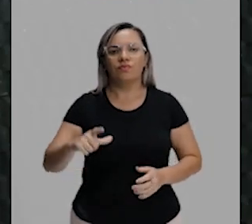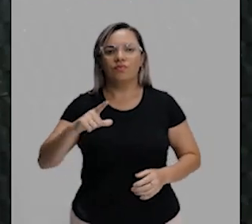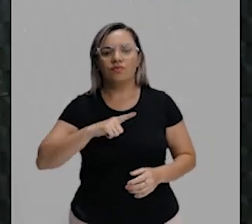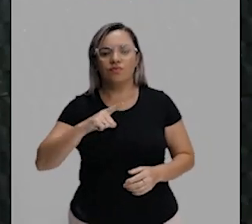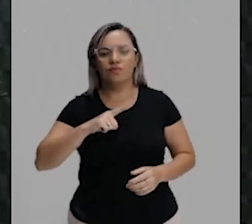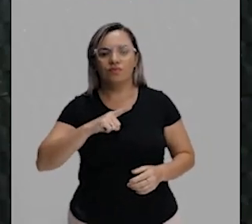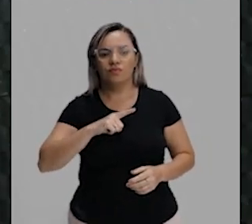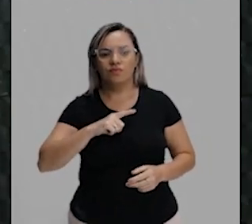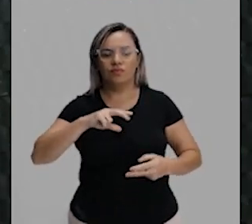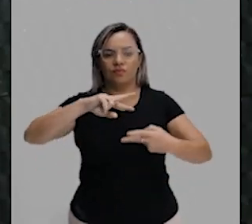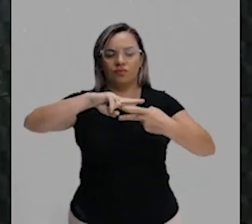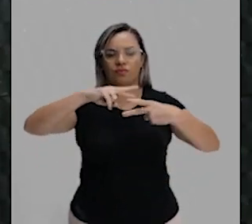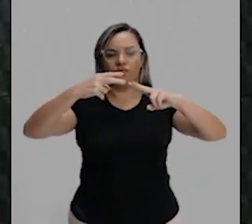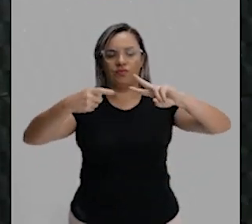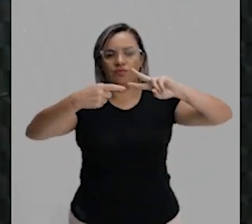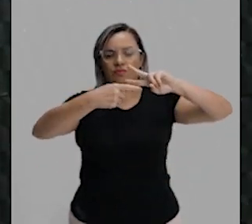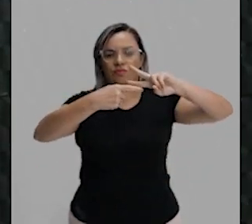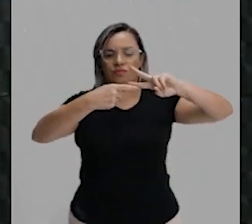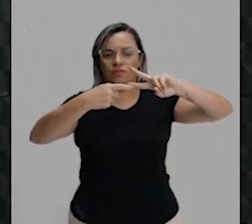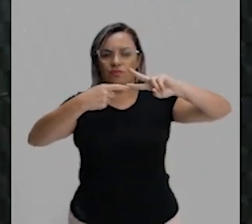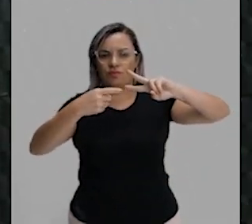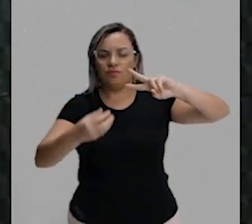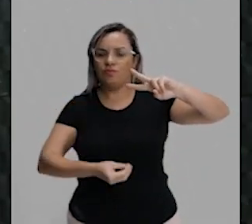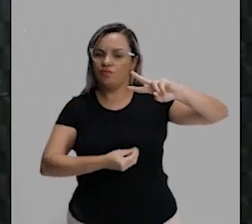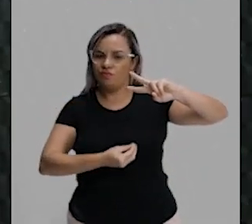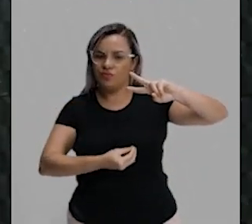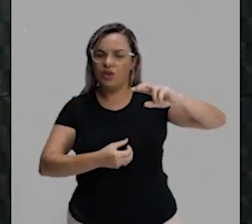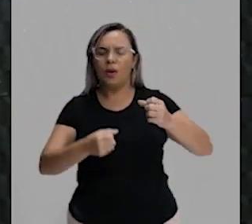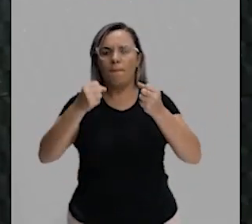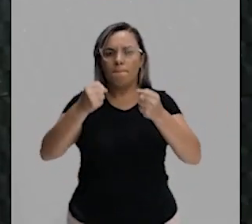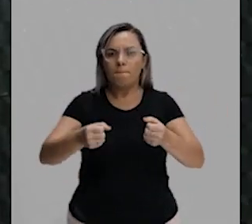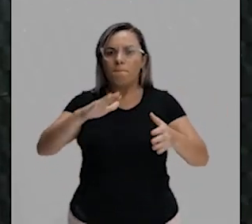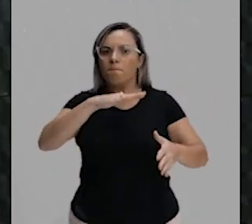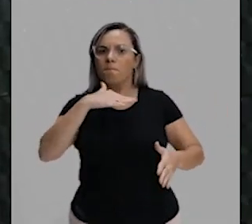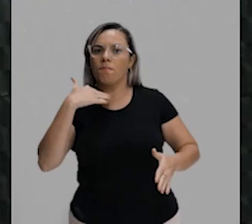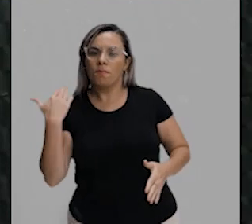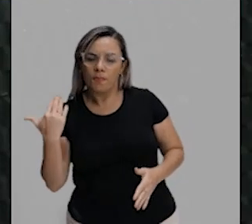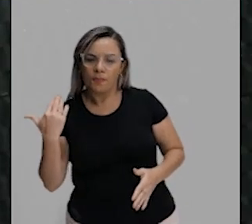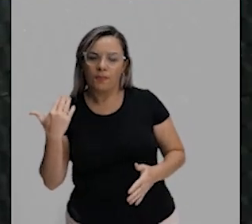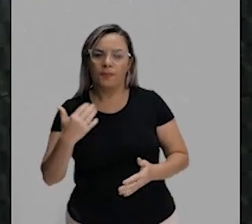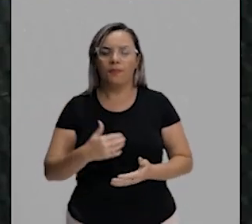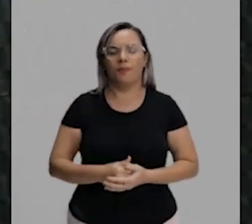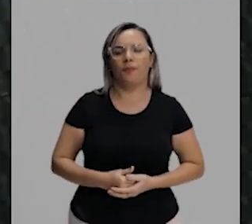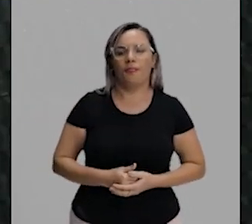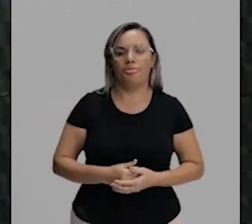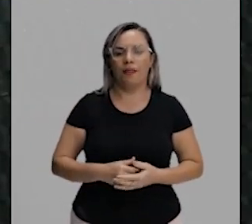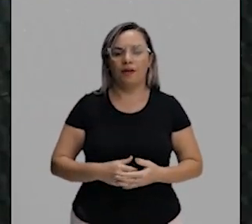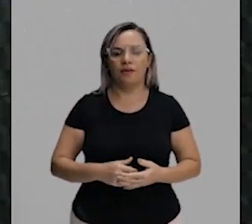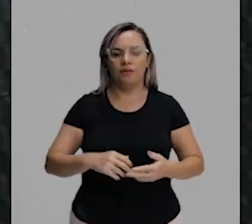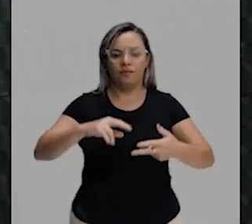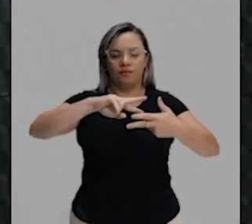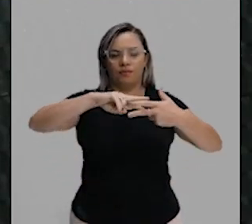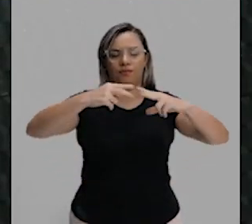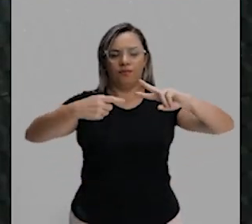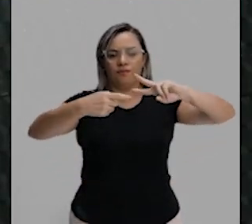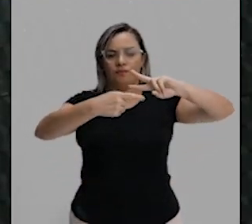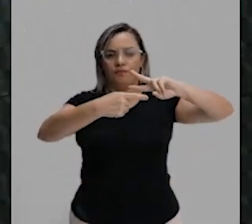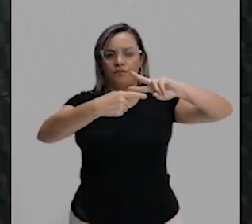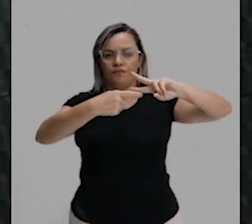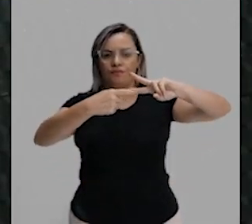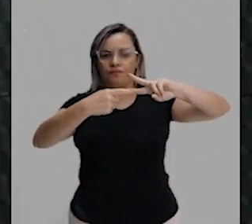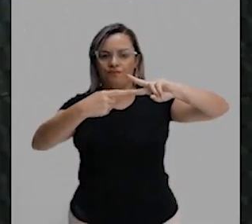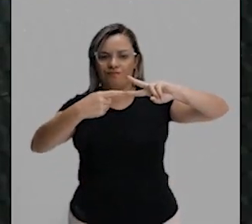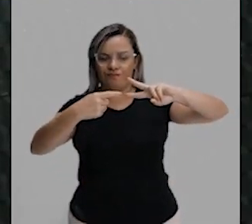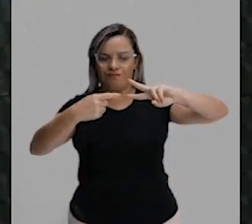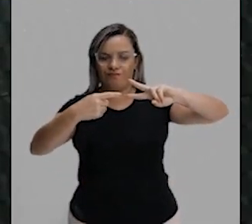seres vivos que podem provocar a morte, certo? E justamente são os alelos que afetam a